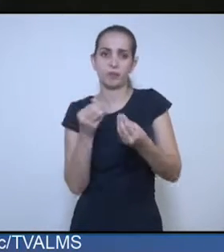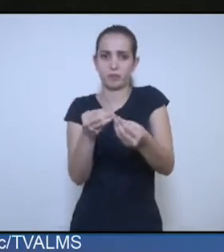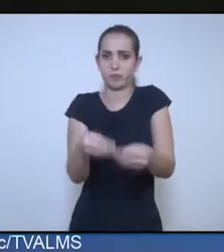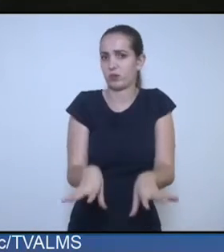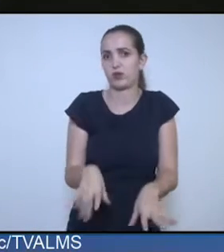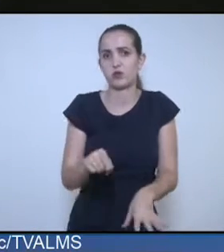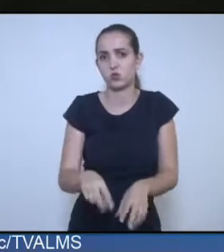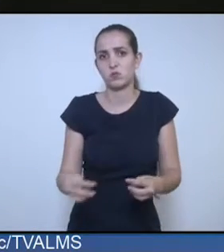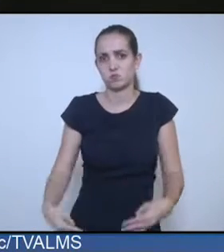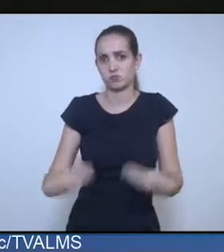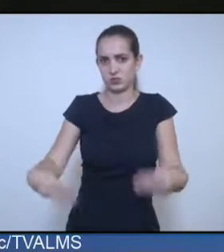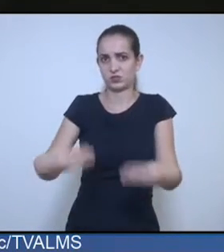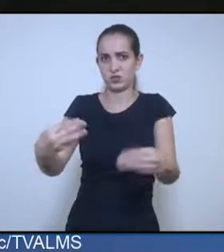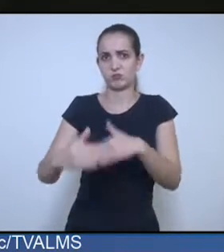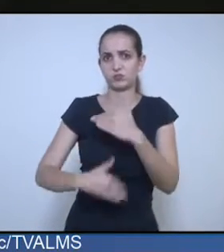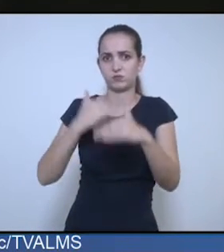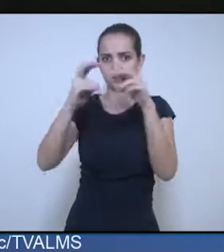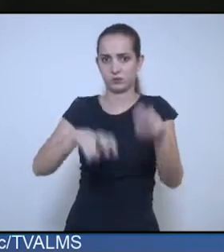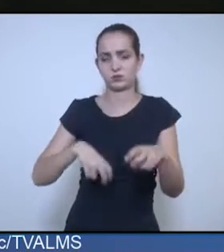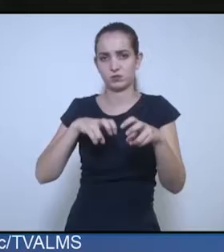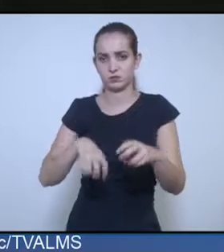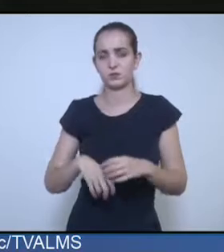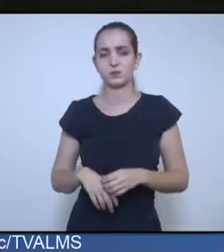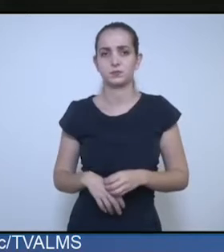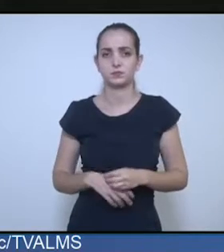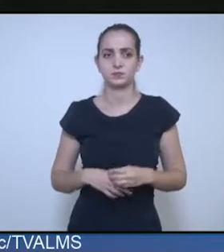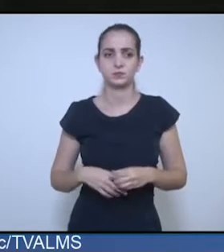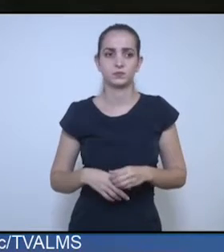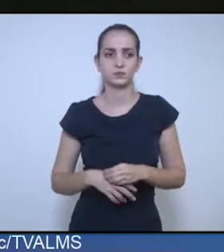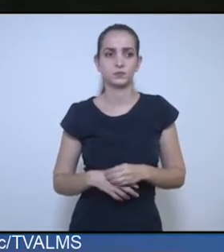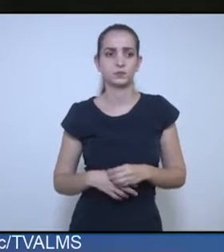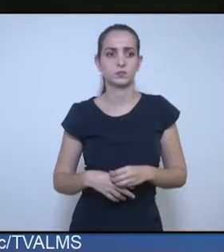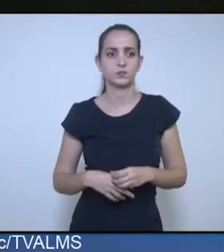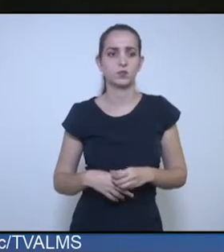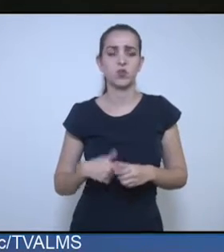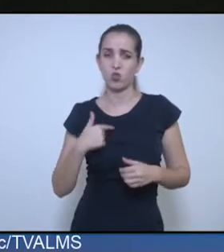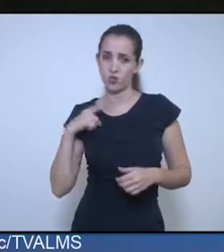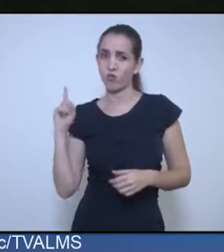a felicidade de ser delegado federal do Ministério do Desenvolvimento Agrário,